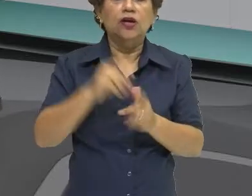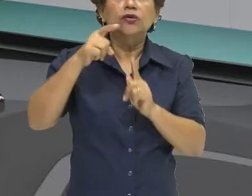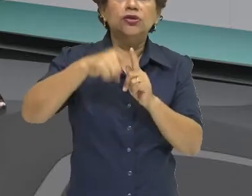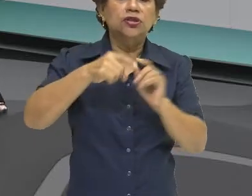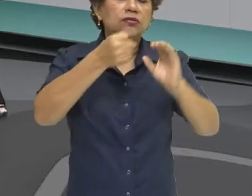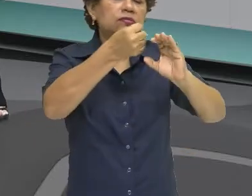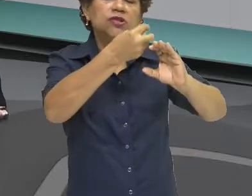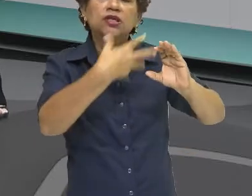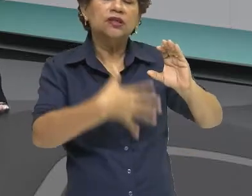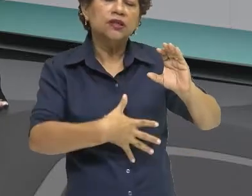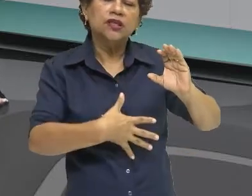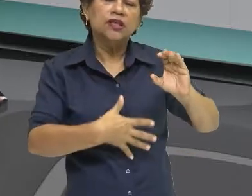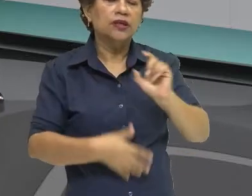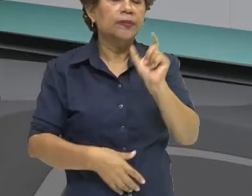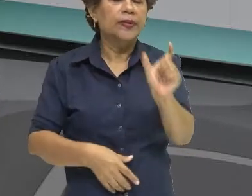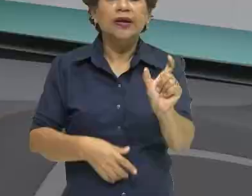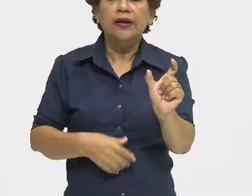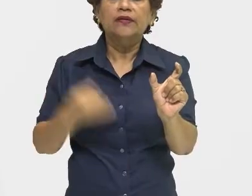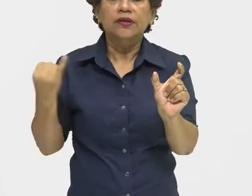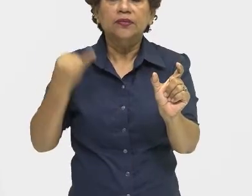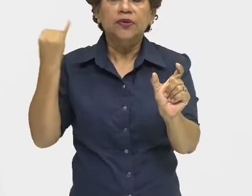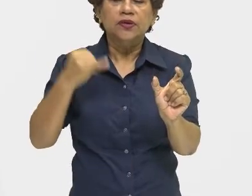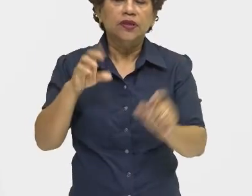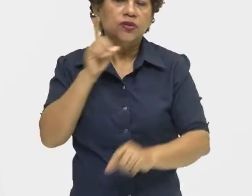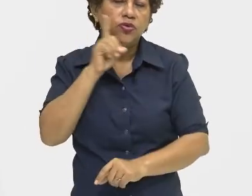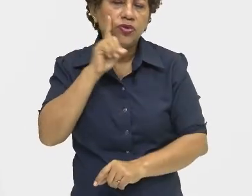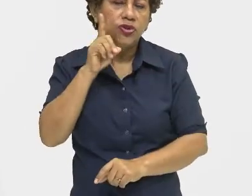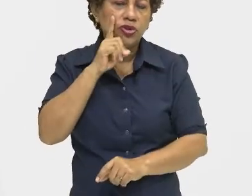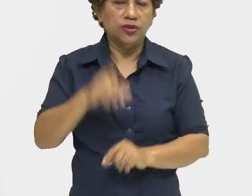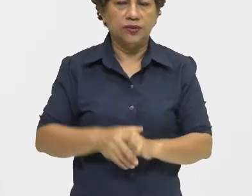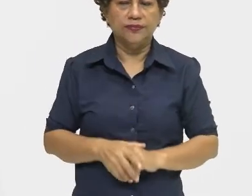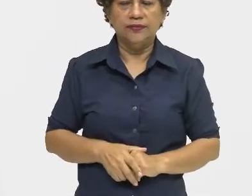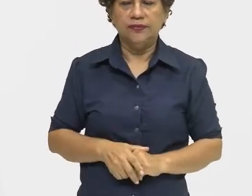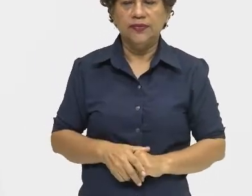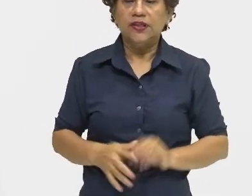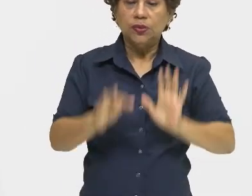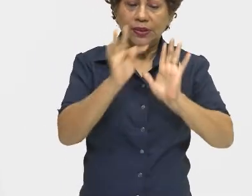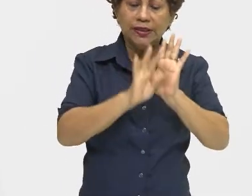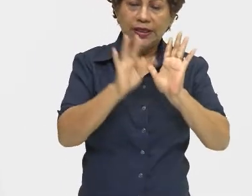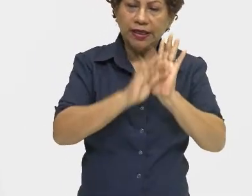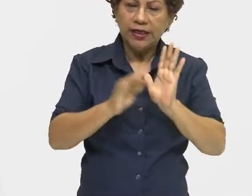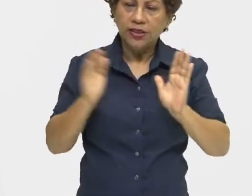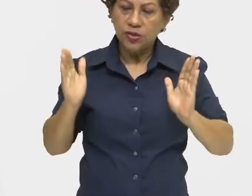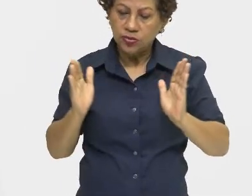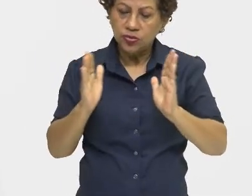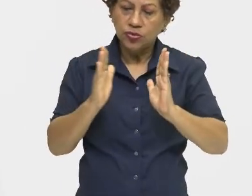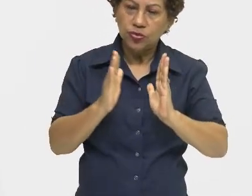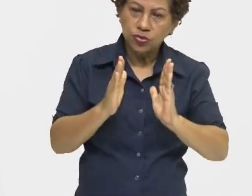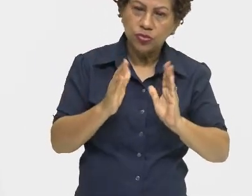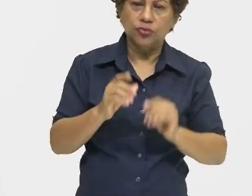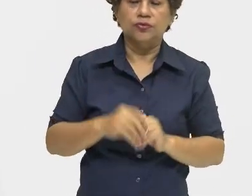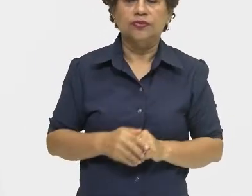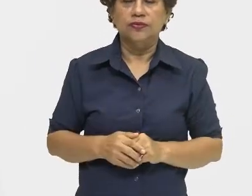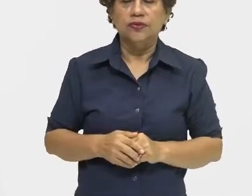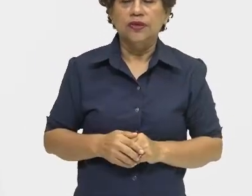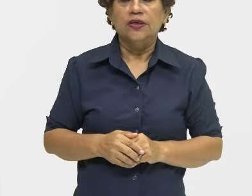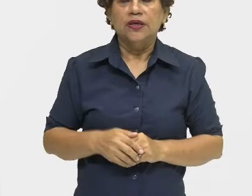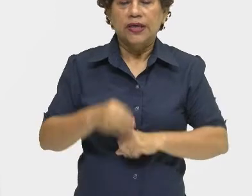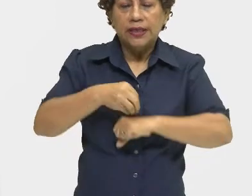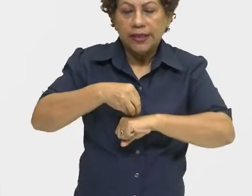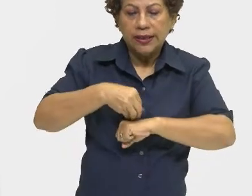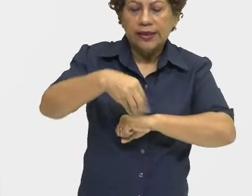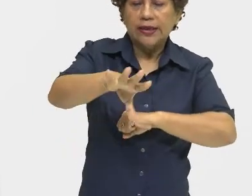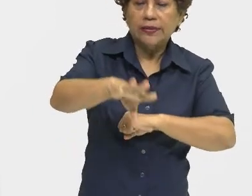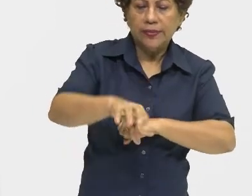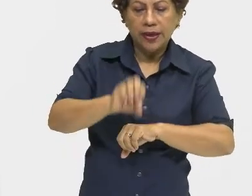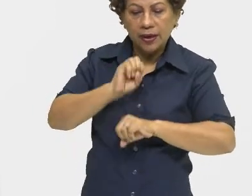né, desses provérbios, desses ditados? Eles são textos curtos, eles transmitem ensinamentos.